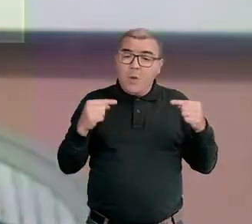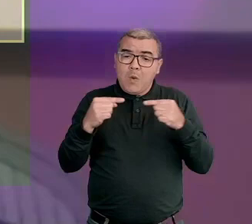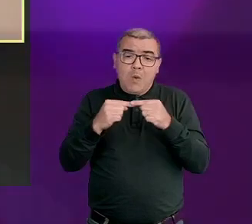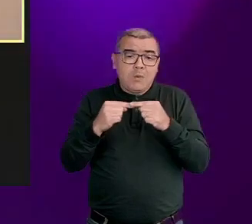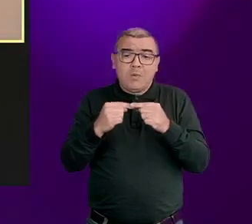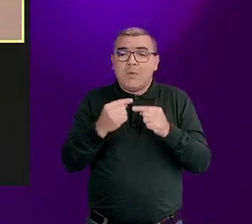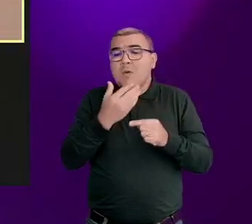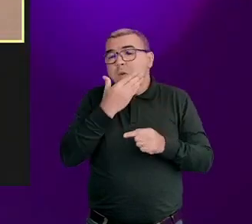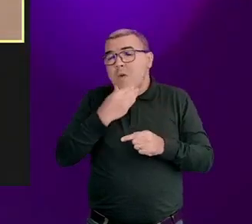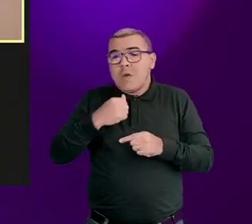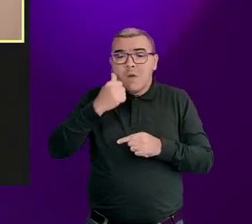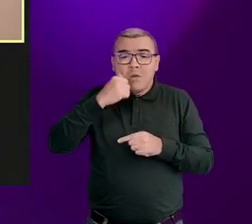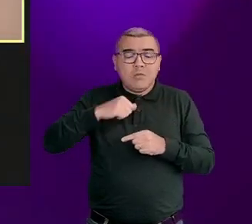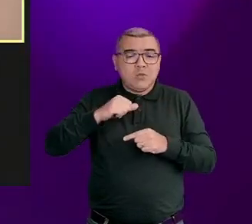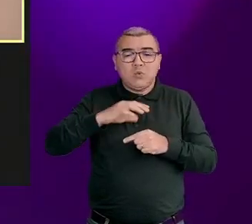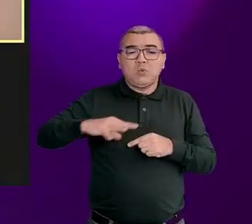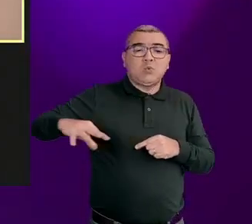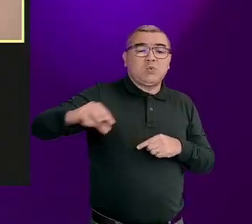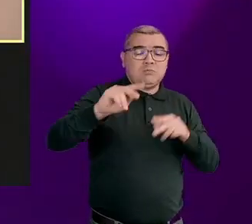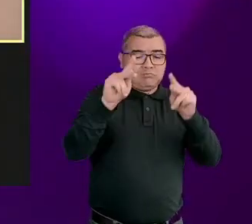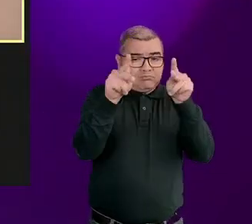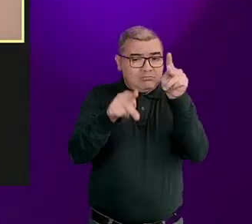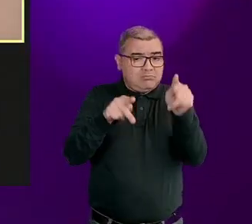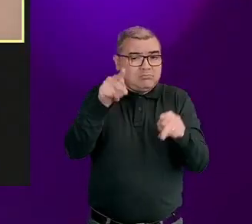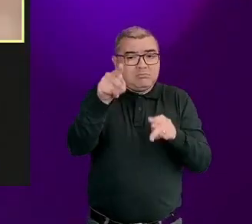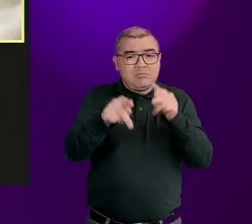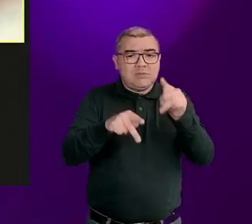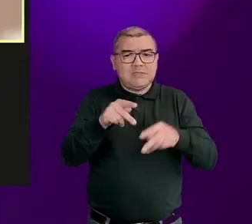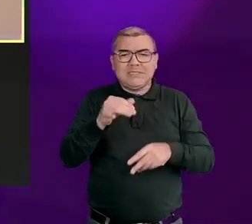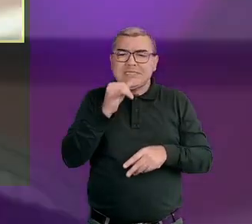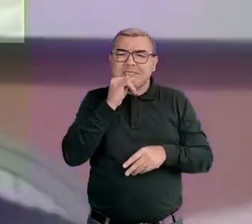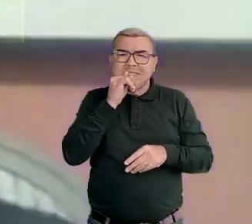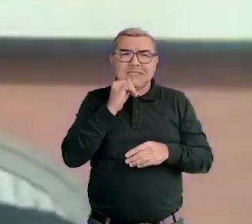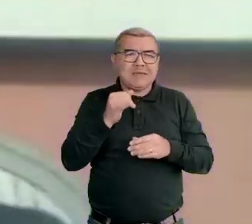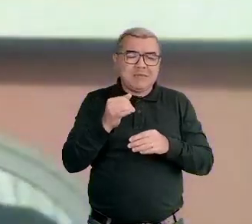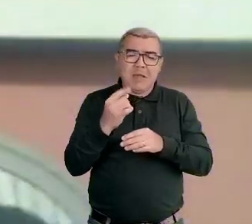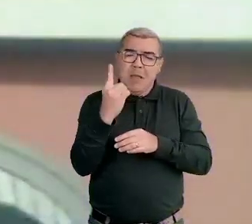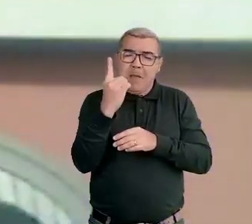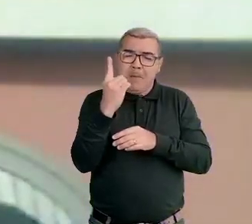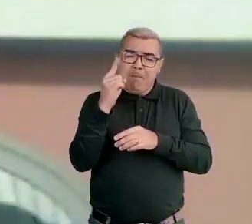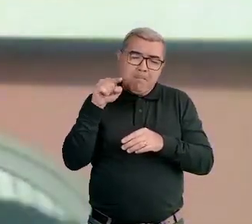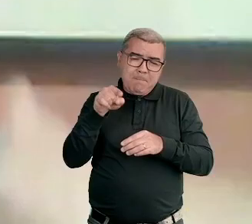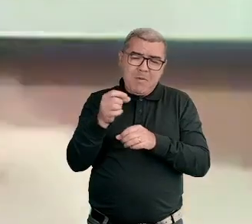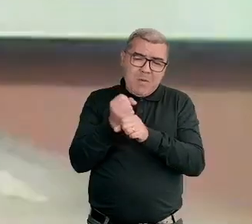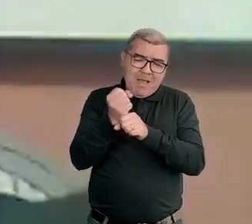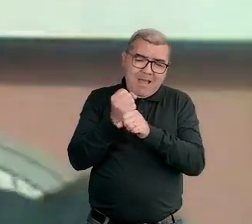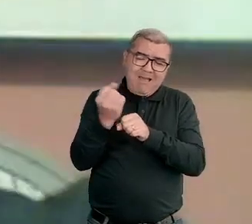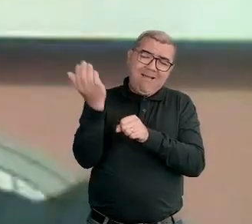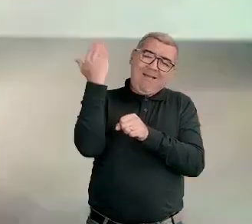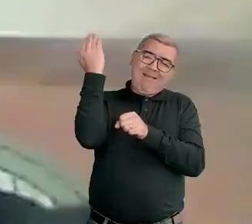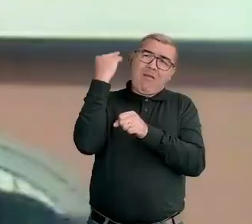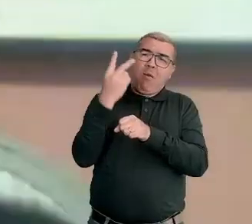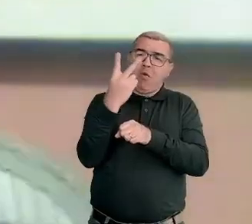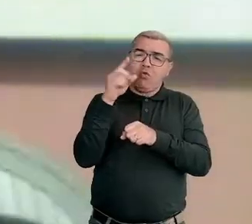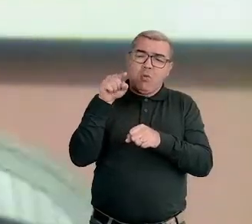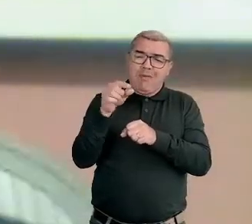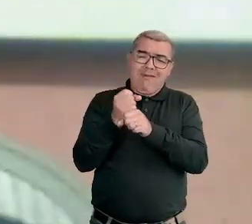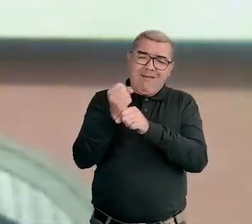homem. Se você analisar os dois últimos milênios, né? Eu não estou nem me reportando ao